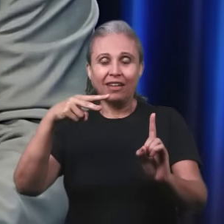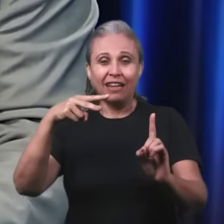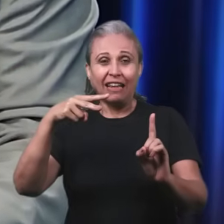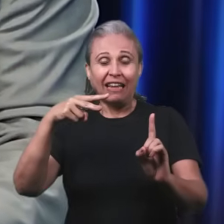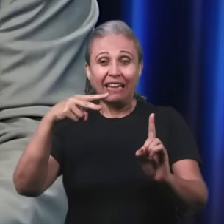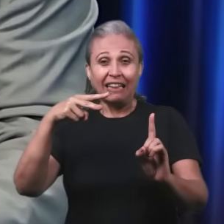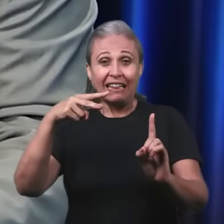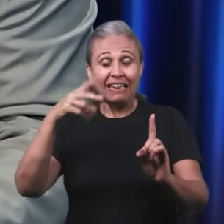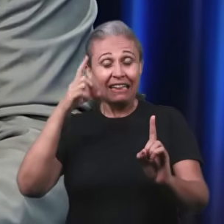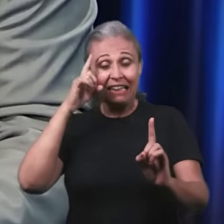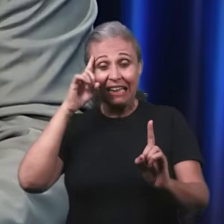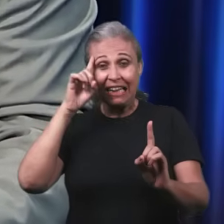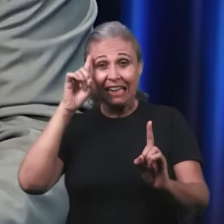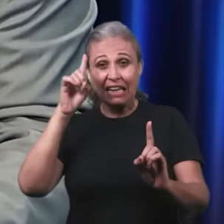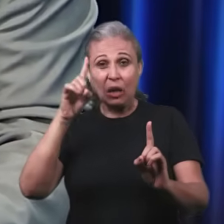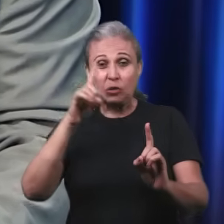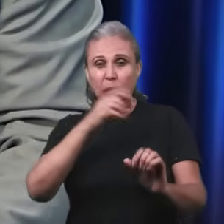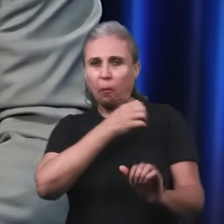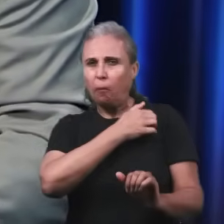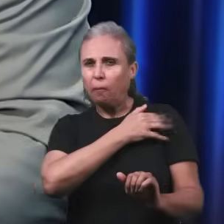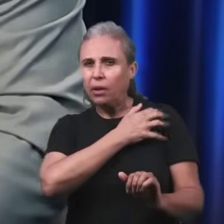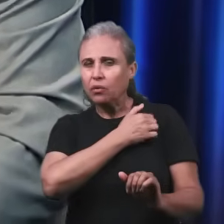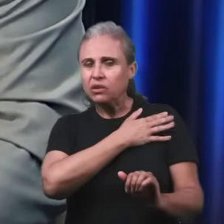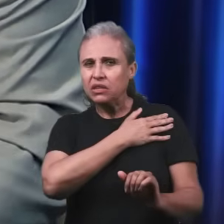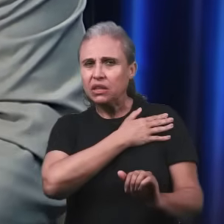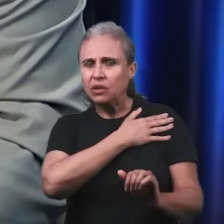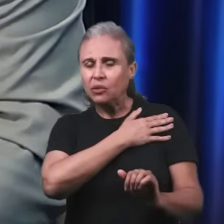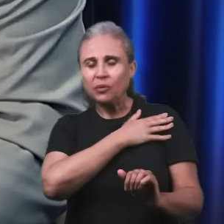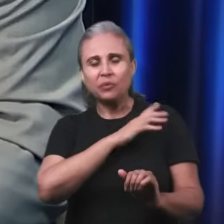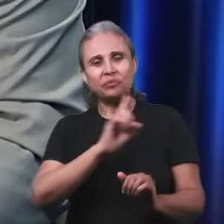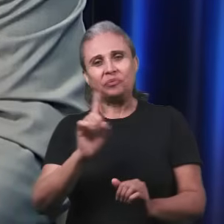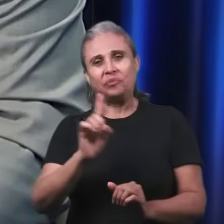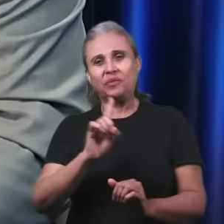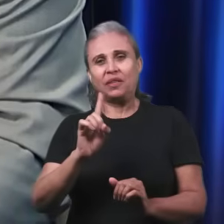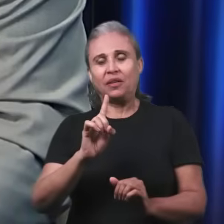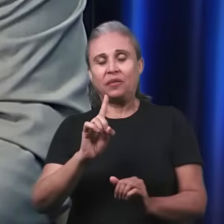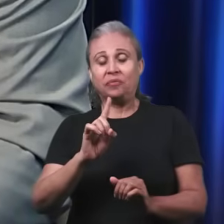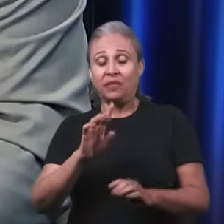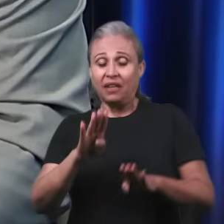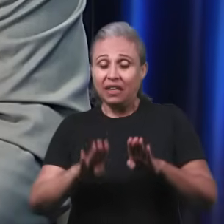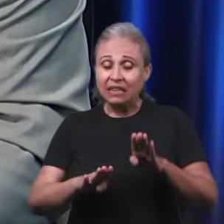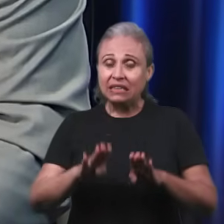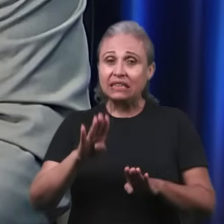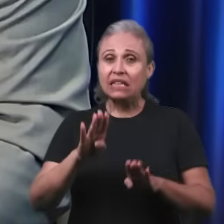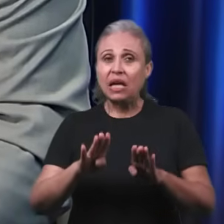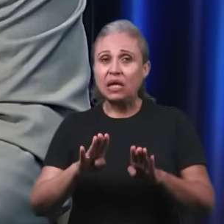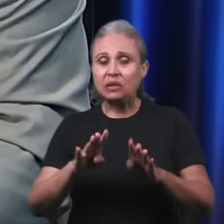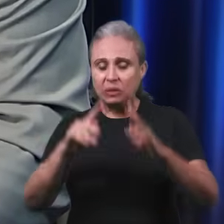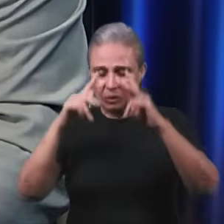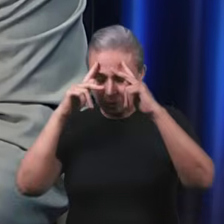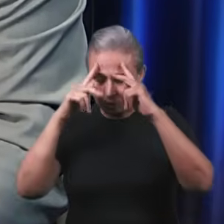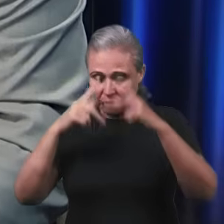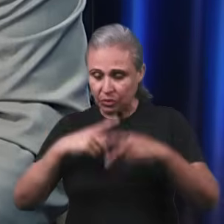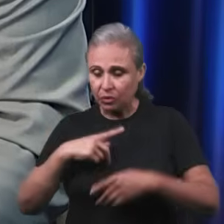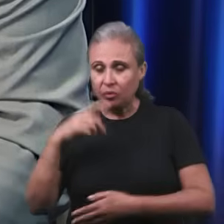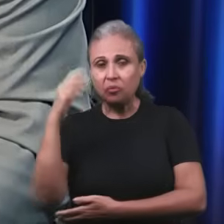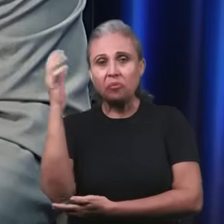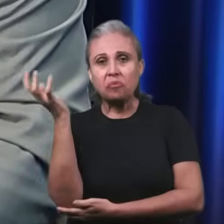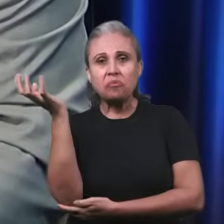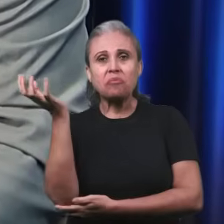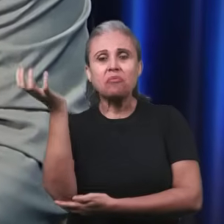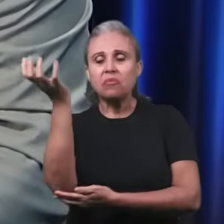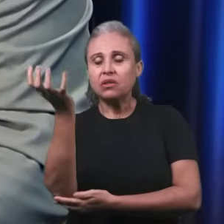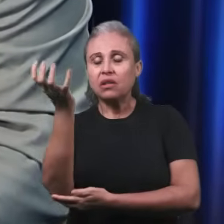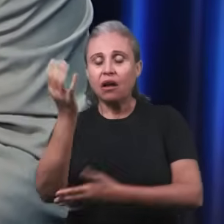de pessoas. Às vezes a pessoa está ali mendigando, não pode andar, cheio de limitações, excluído